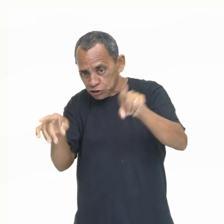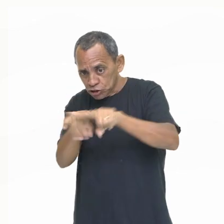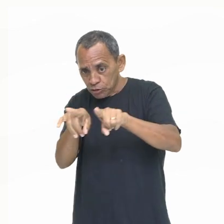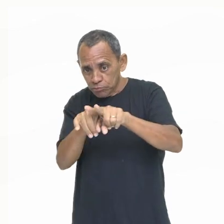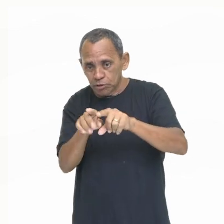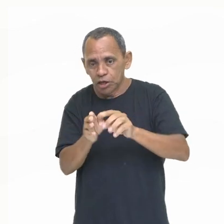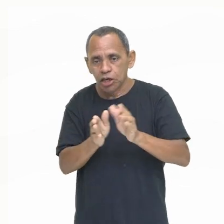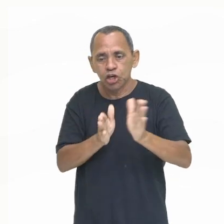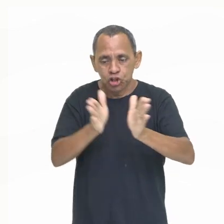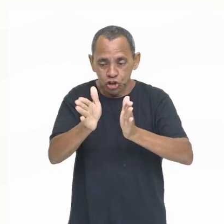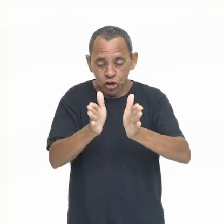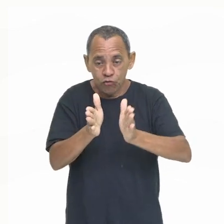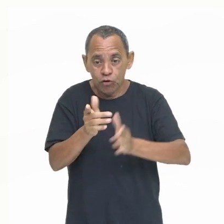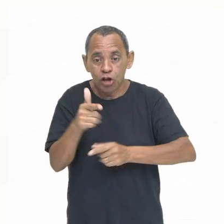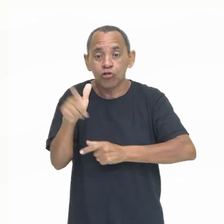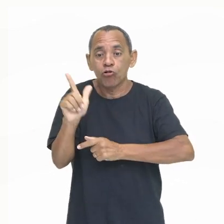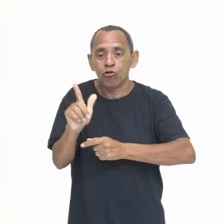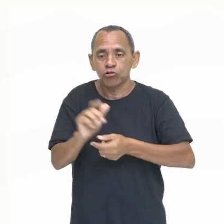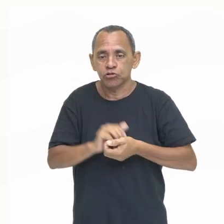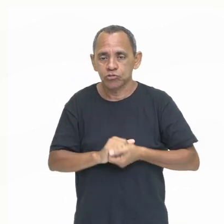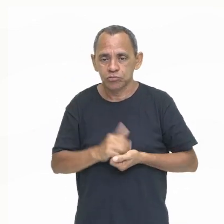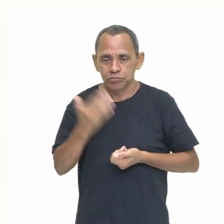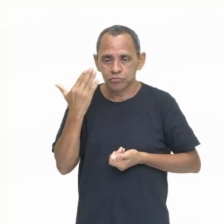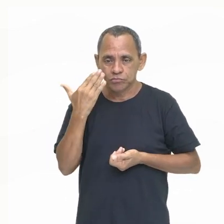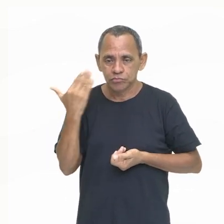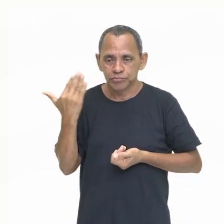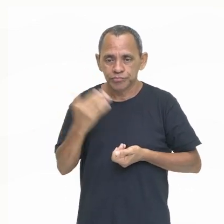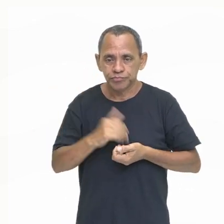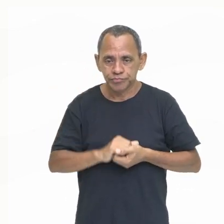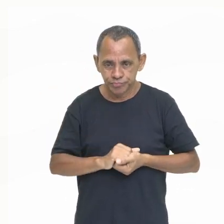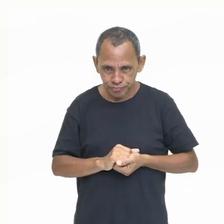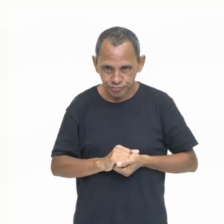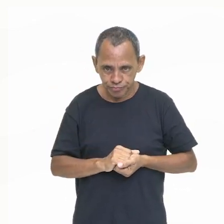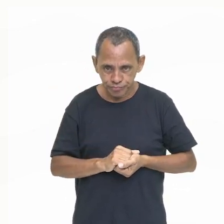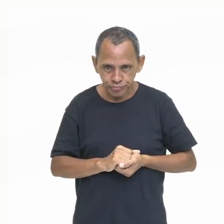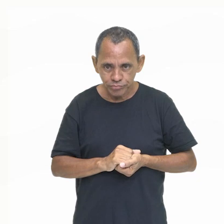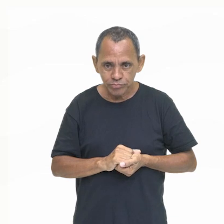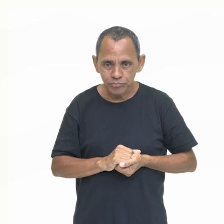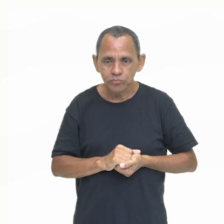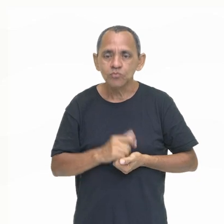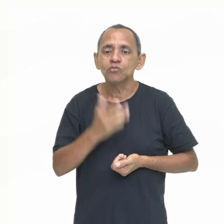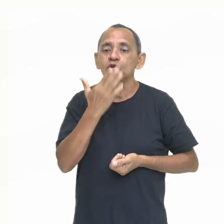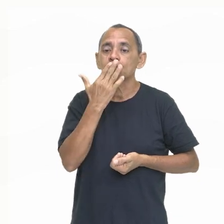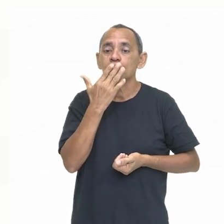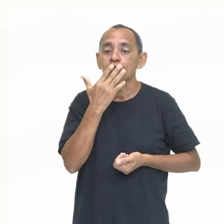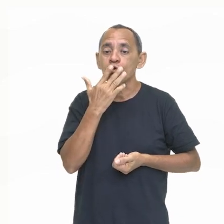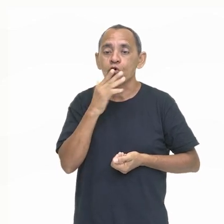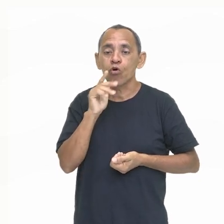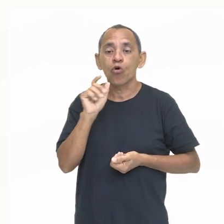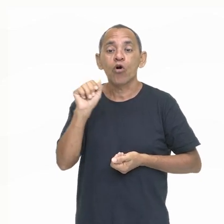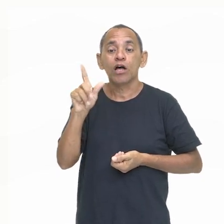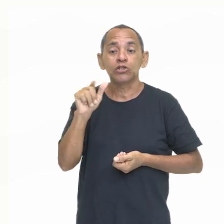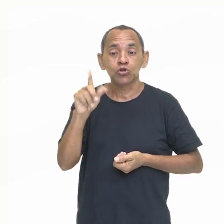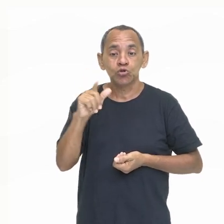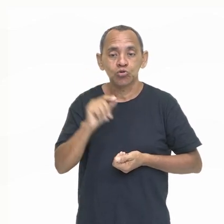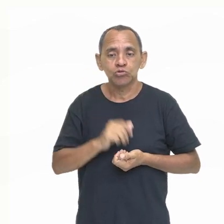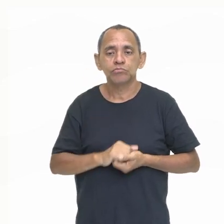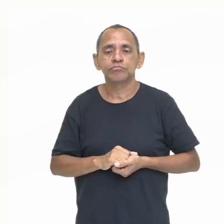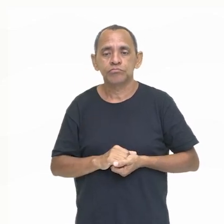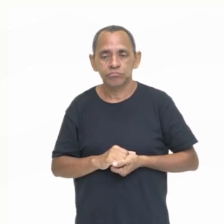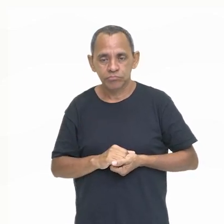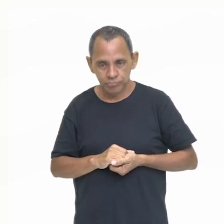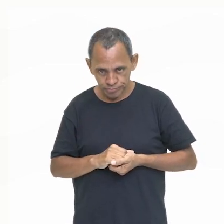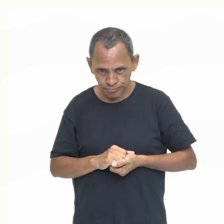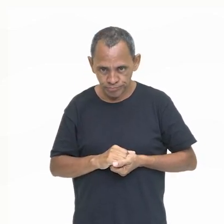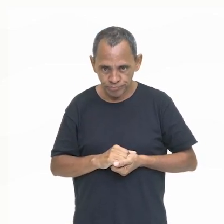aqui, ó. Ela decresce nesse intervalo que o senhor sinalizou aqui de azul. Do 3, do número do valor x igual a